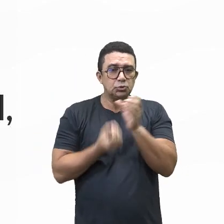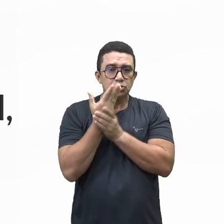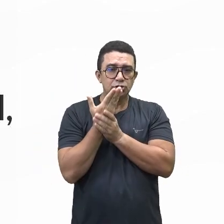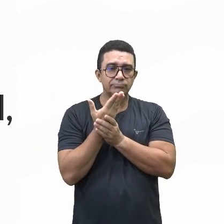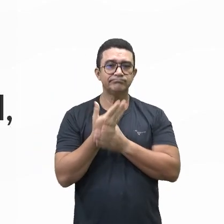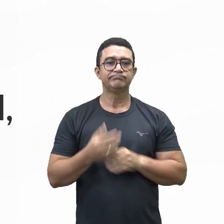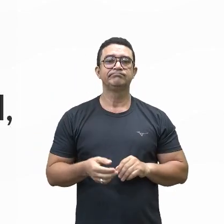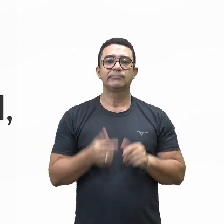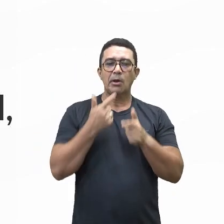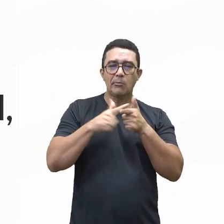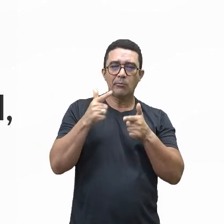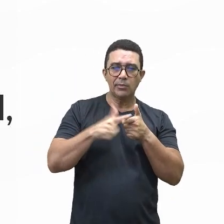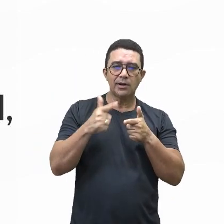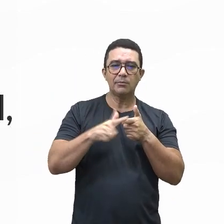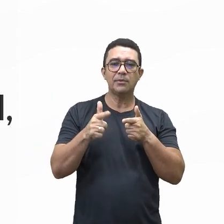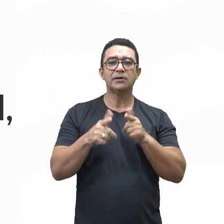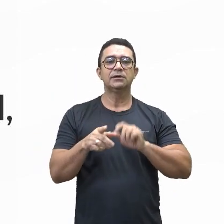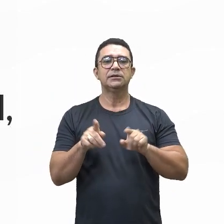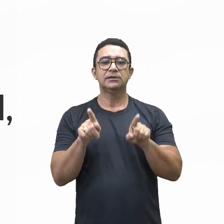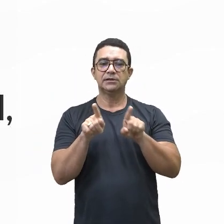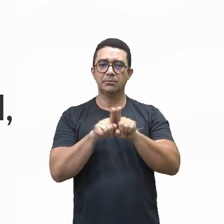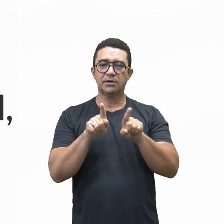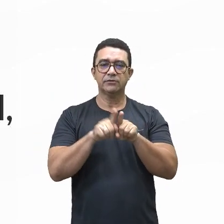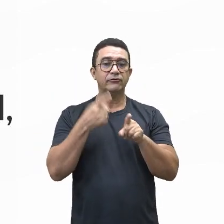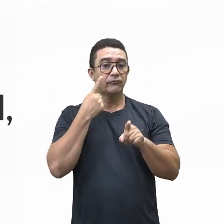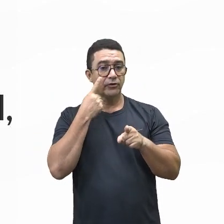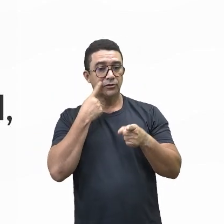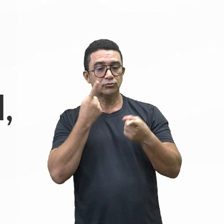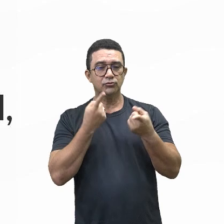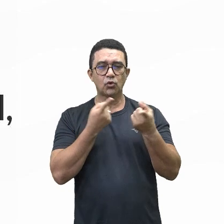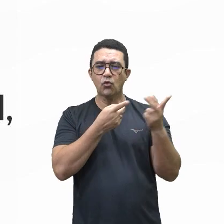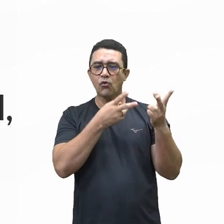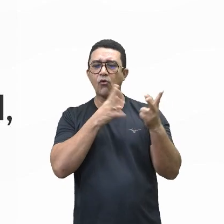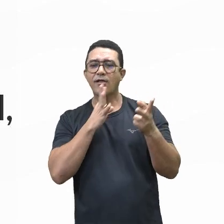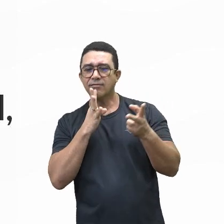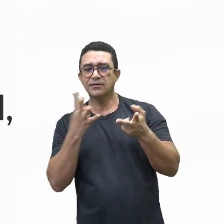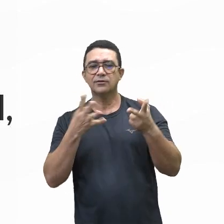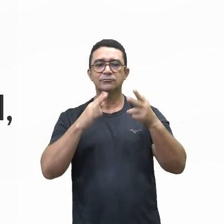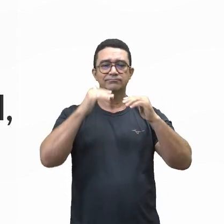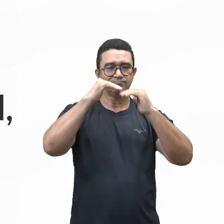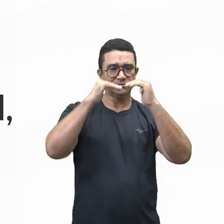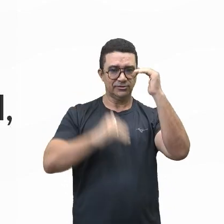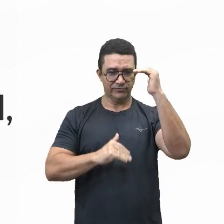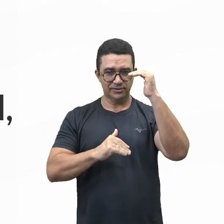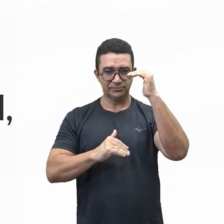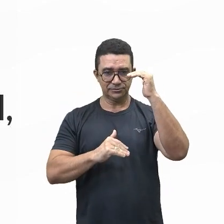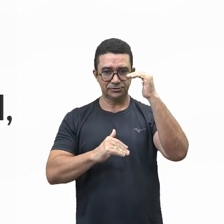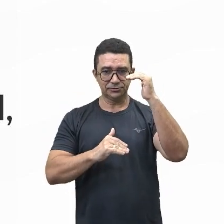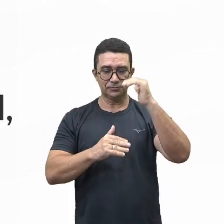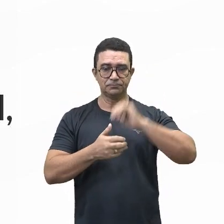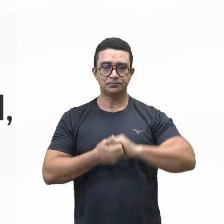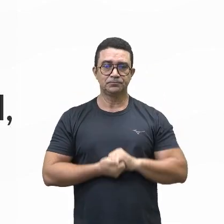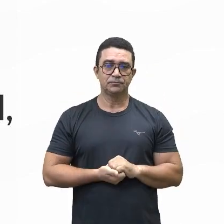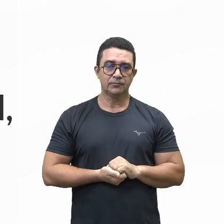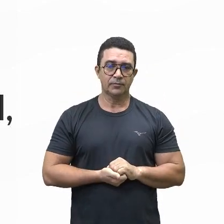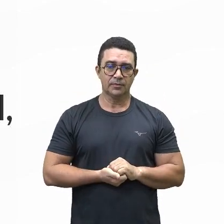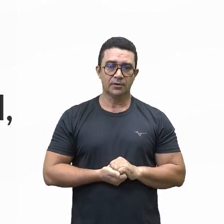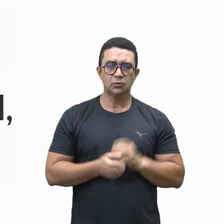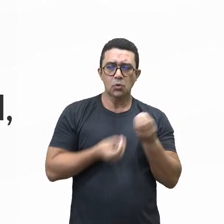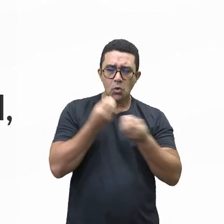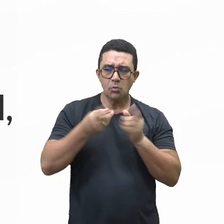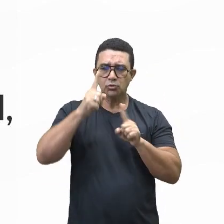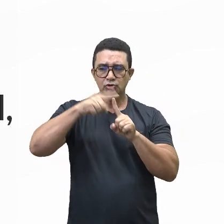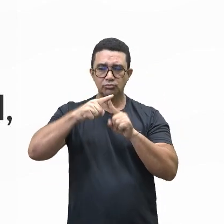construídas, problematizando e desnaturalizando e desnaturalização das formas